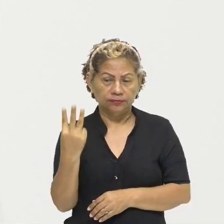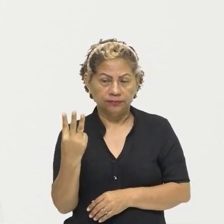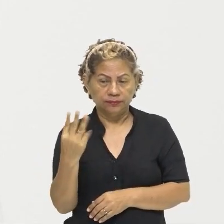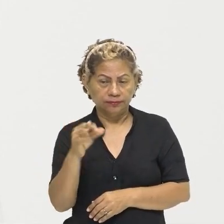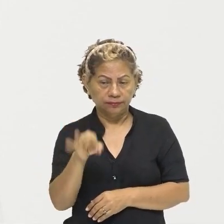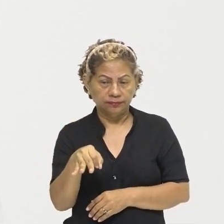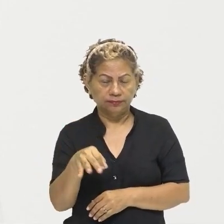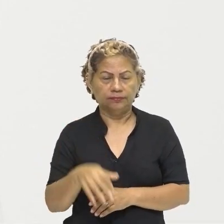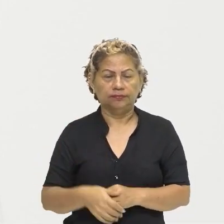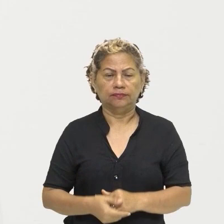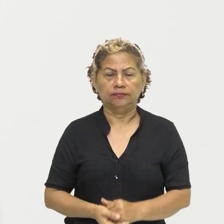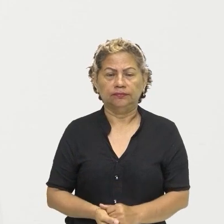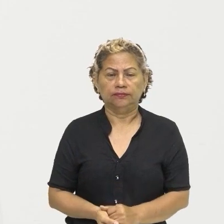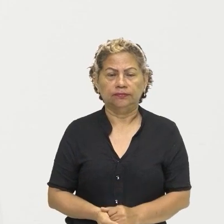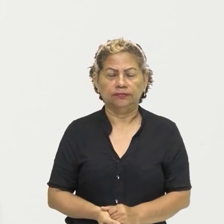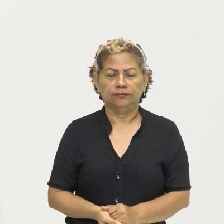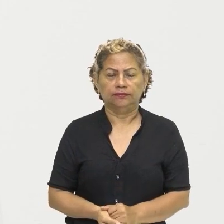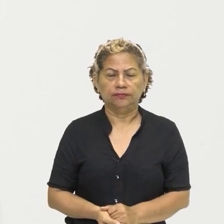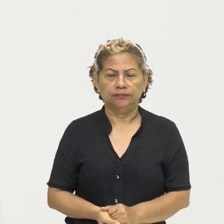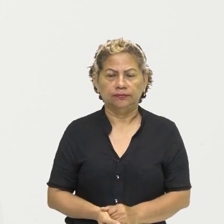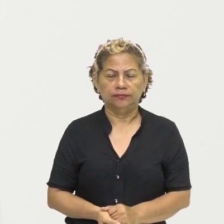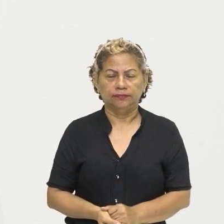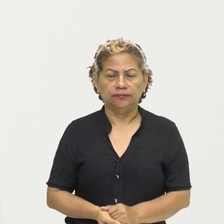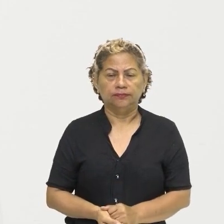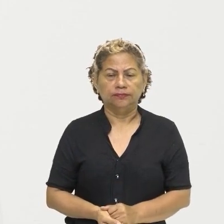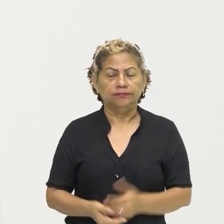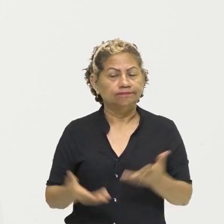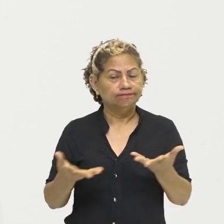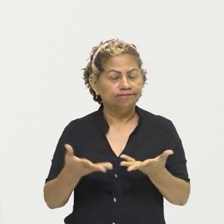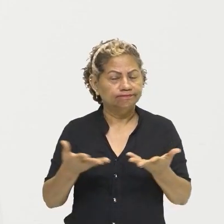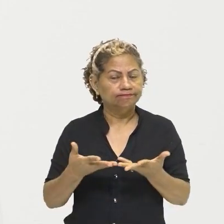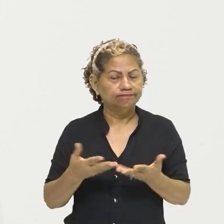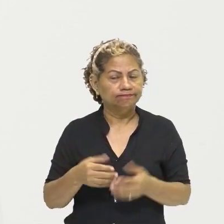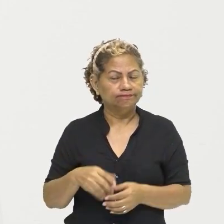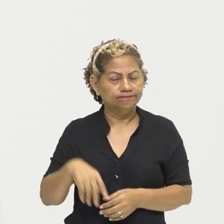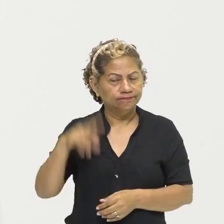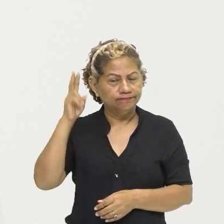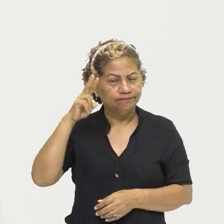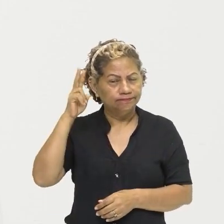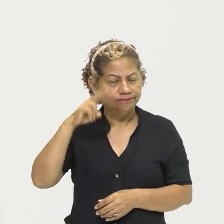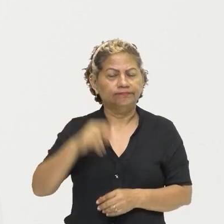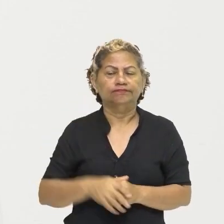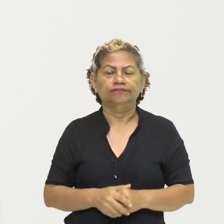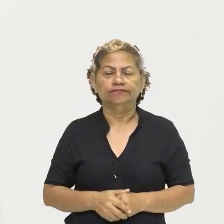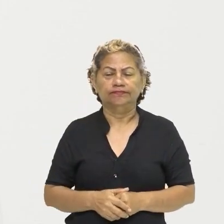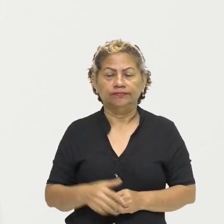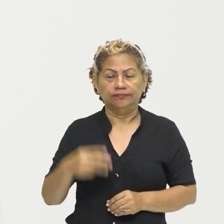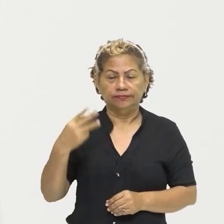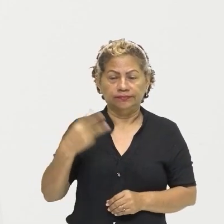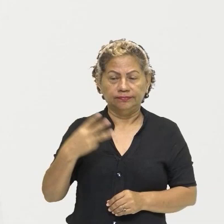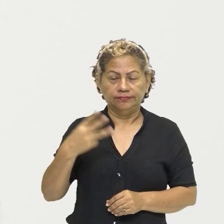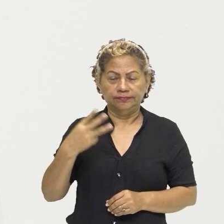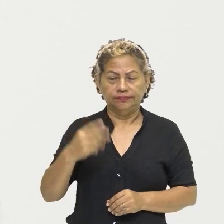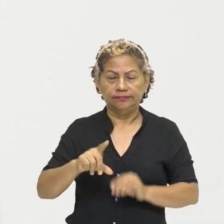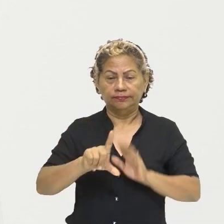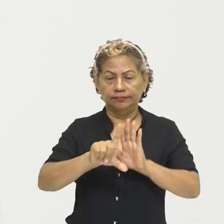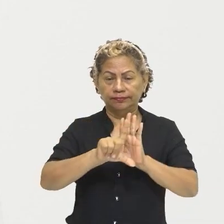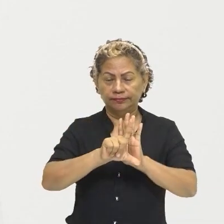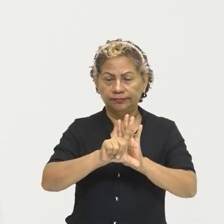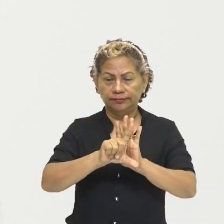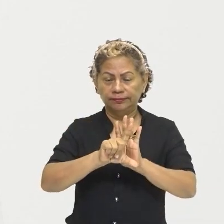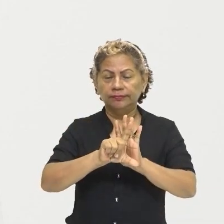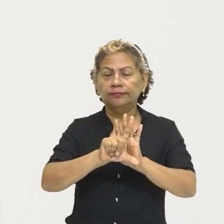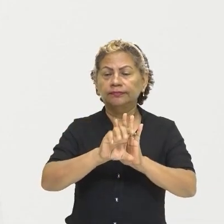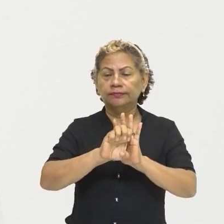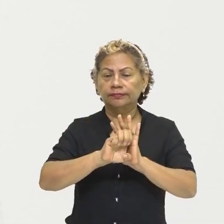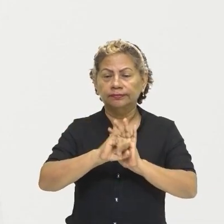afirmações corretas. Vamos relembrar agora a nossa terceira lei de Kepler, que diz